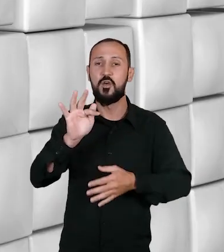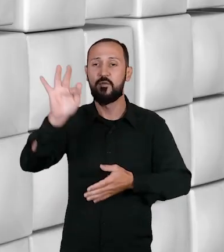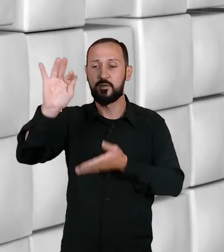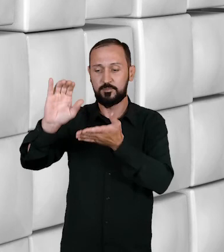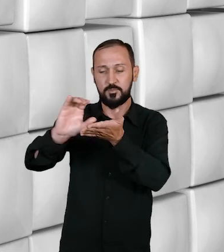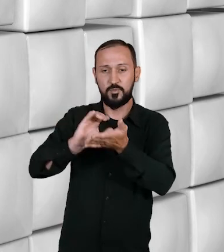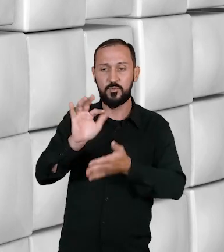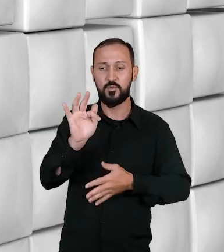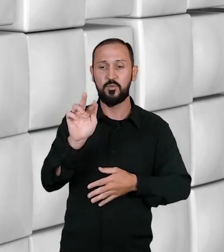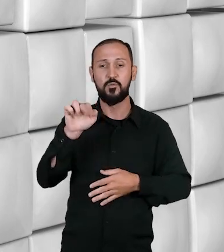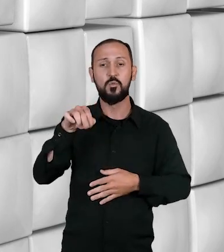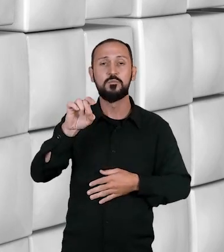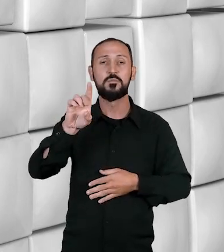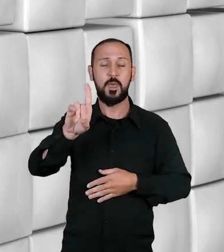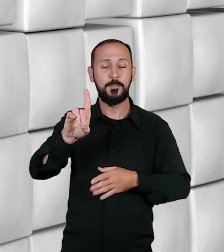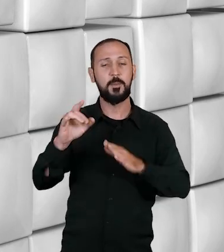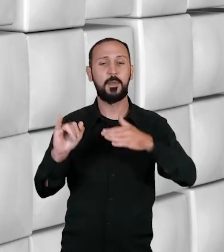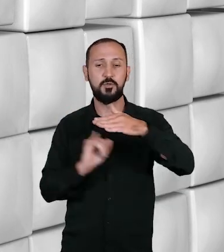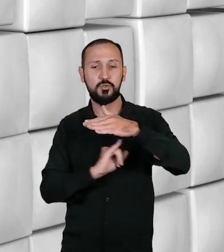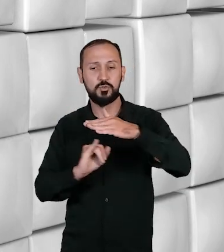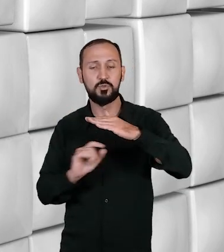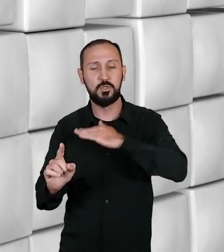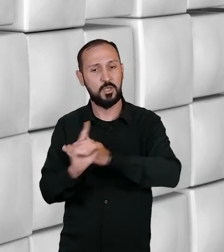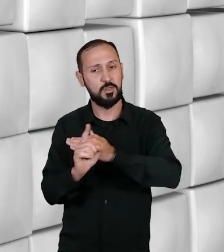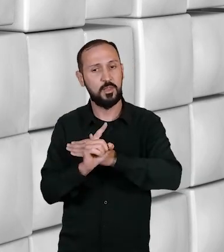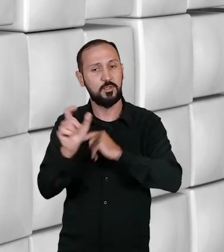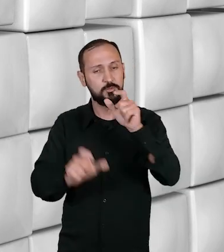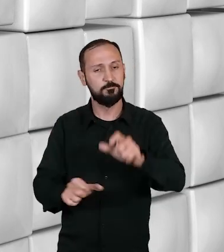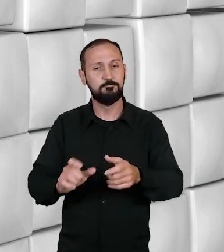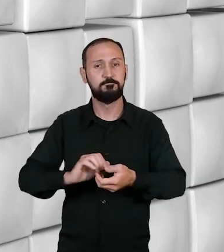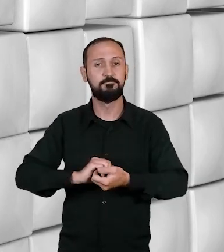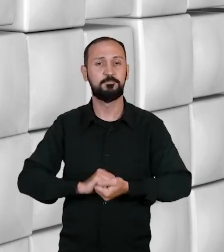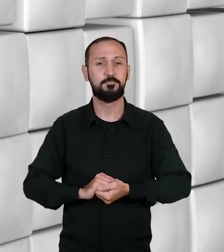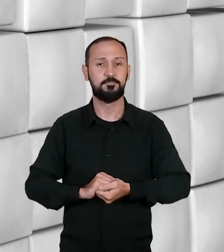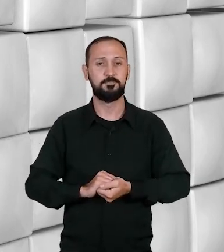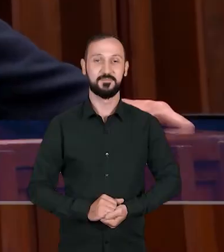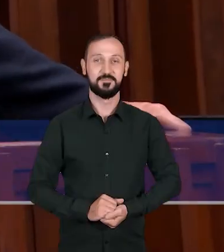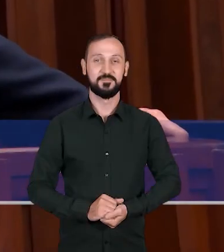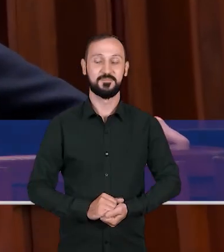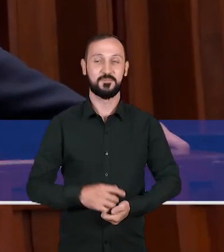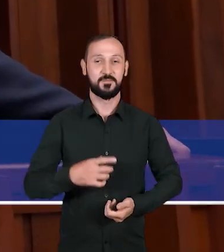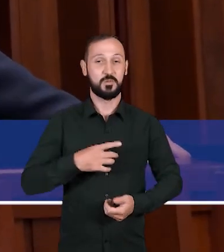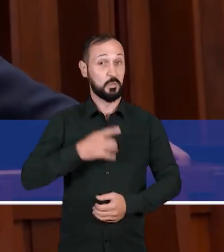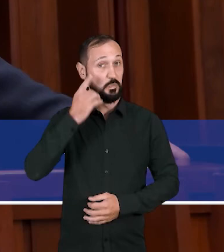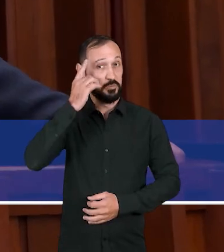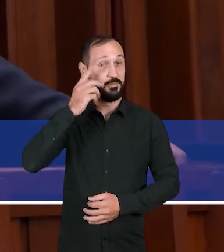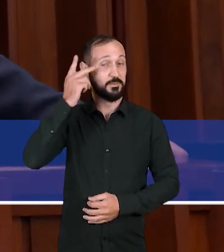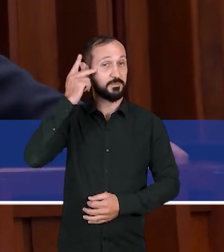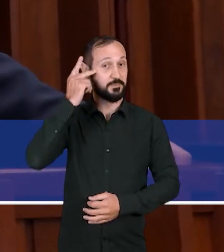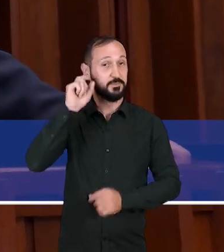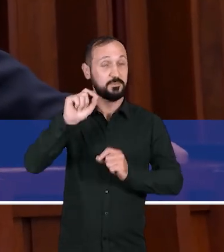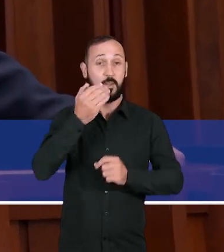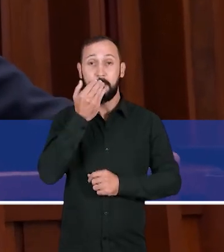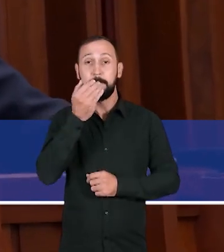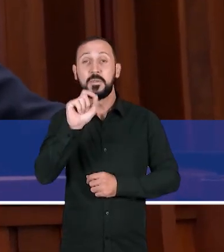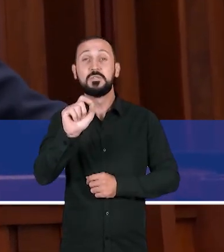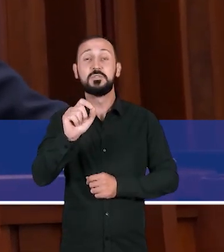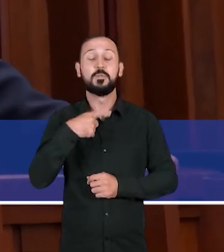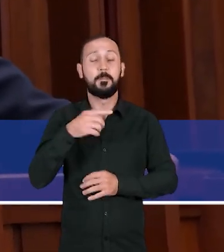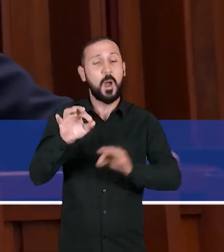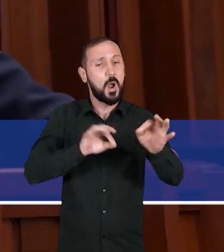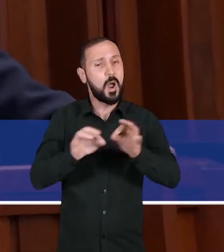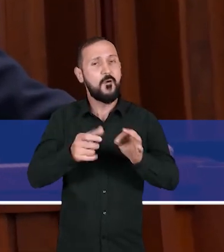recursos federais do Fundeb para entidades do terceiro setor. Deputado Pedro Kemp, do PT, pediu